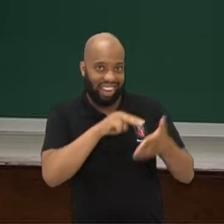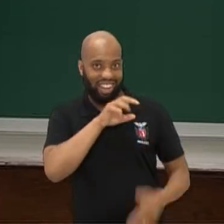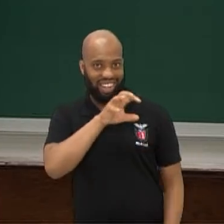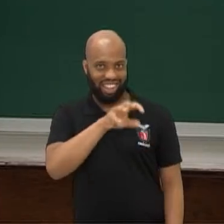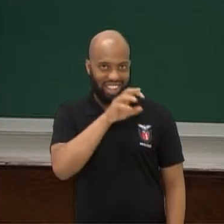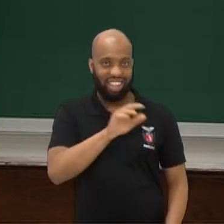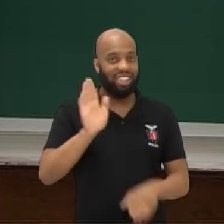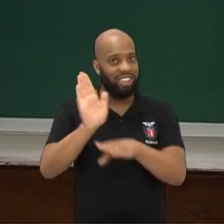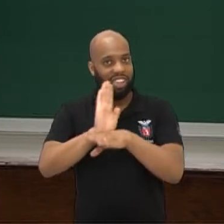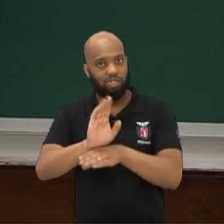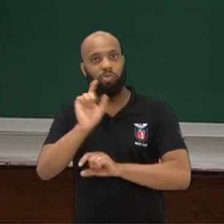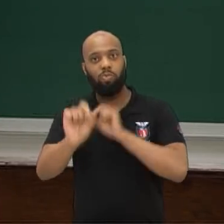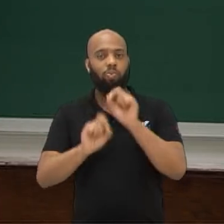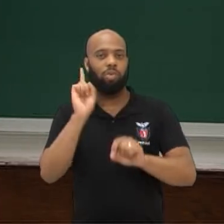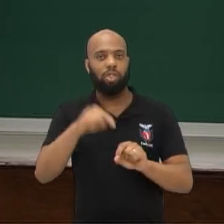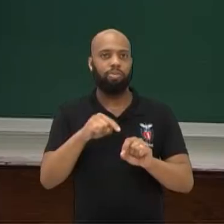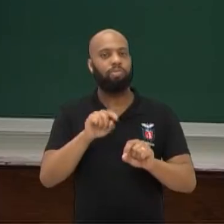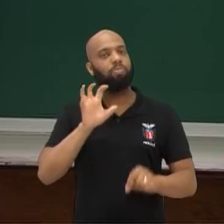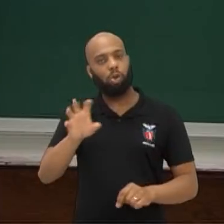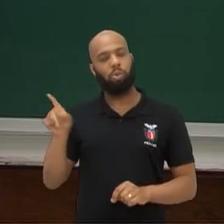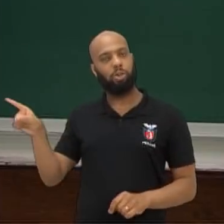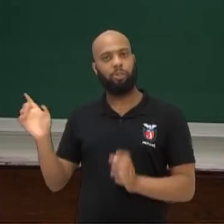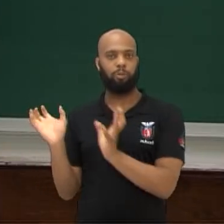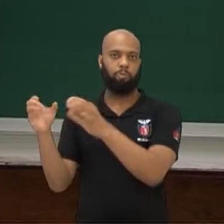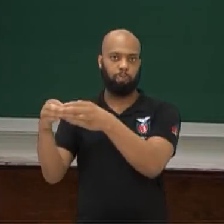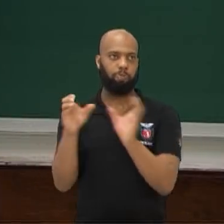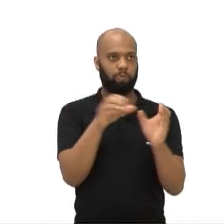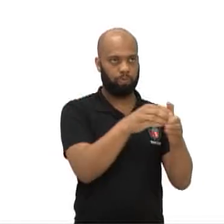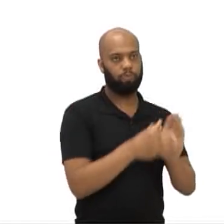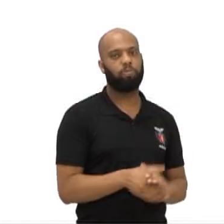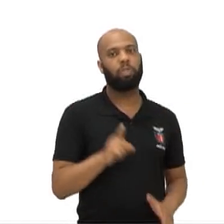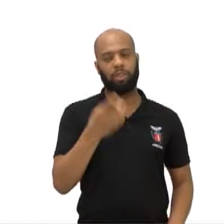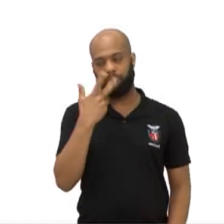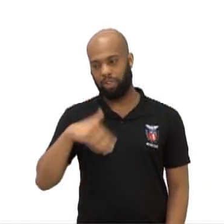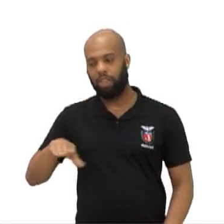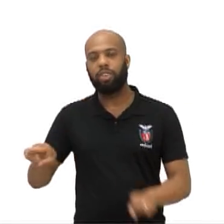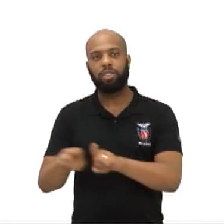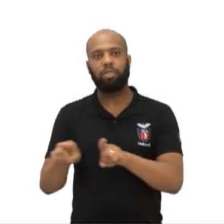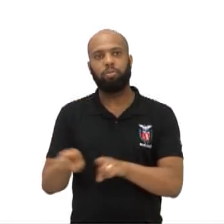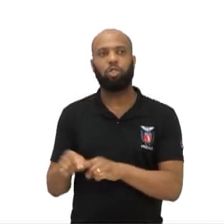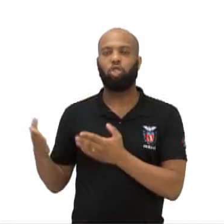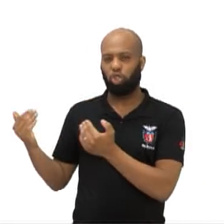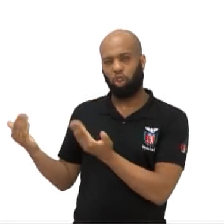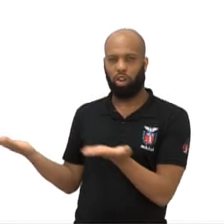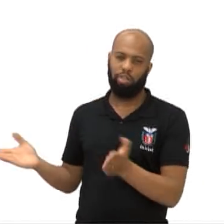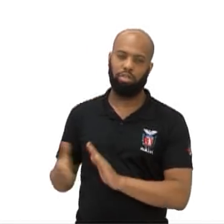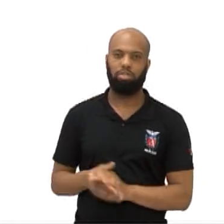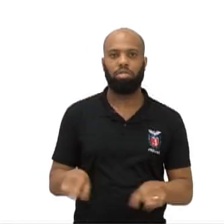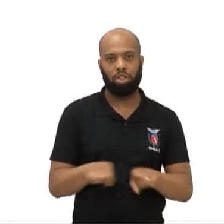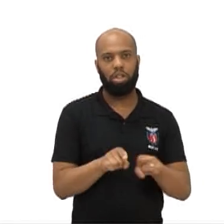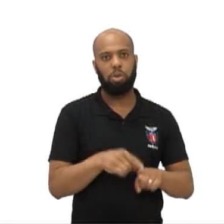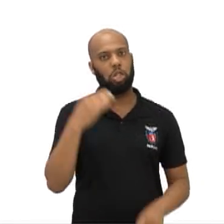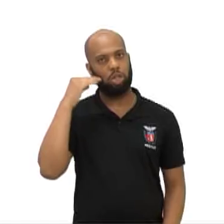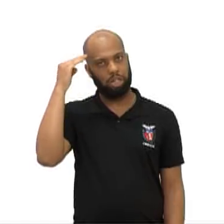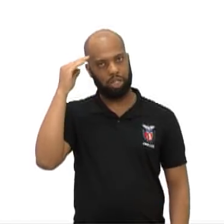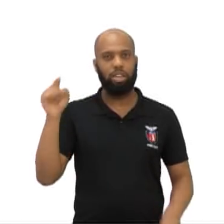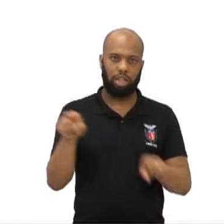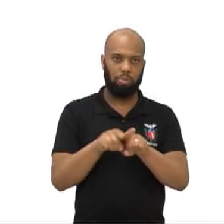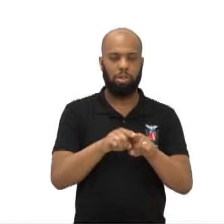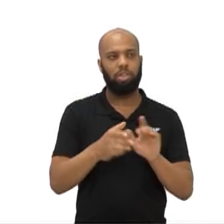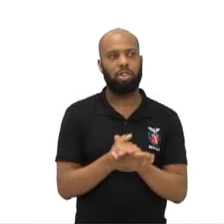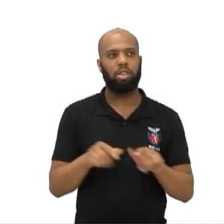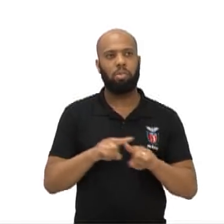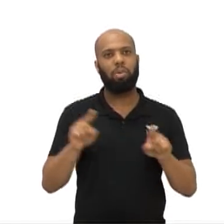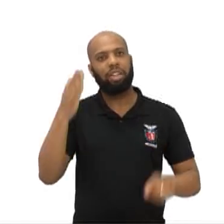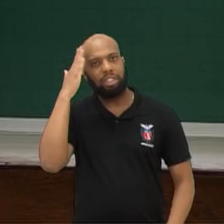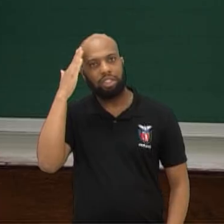esse tipo de filme, sejam essas pessoas aqui, né? Os infantos juvenis, as crianças, né? Os adolescentes e até o público jovem. Mas a